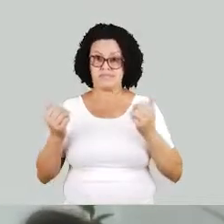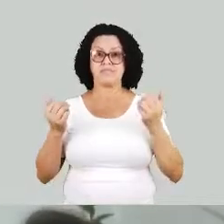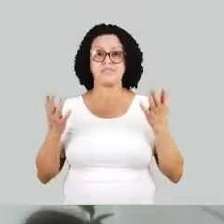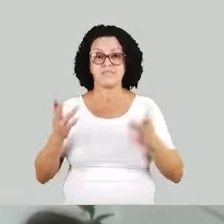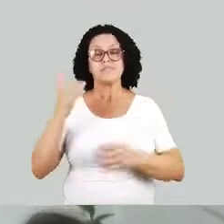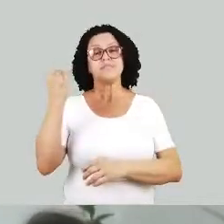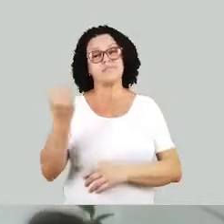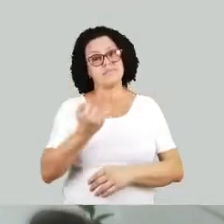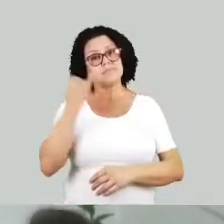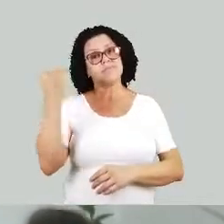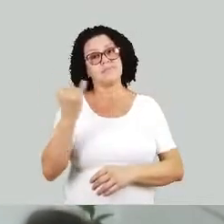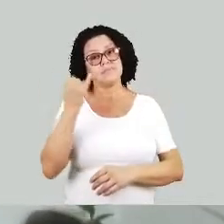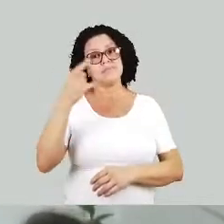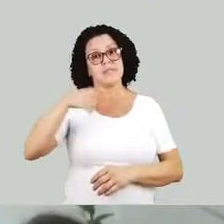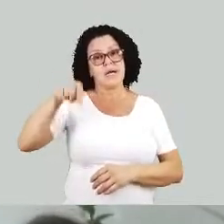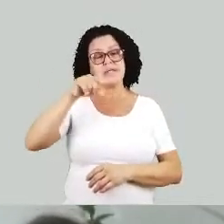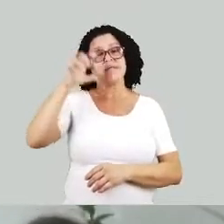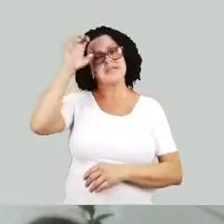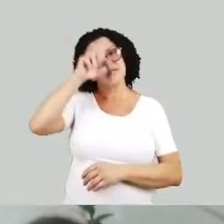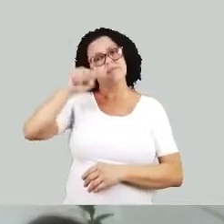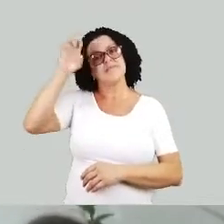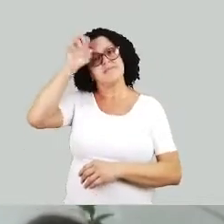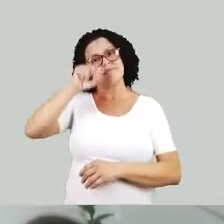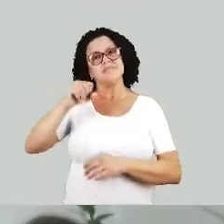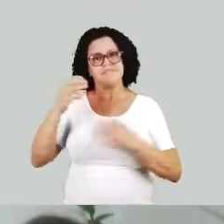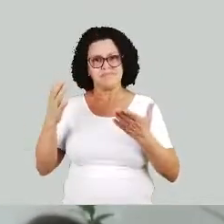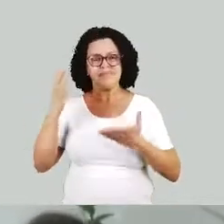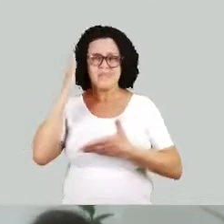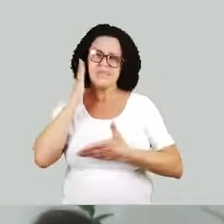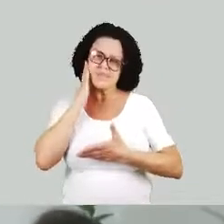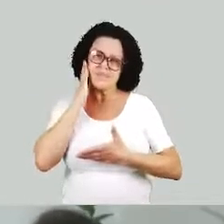Daí a importância da gente aprender a perdoar.